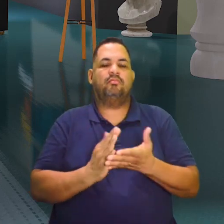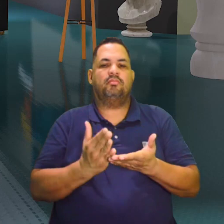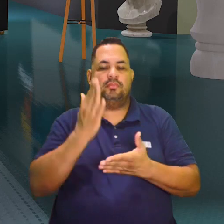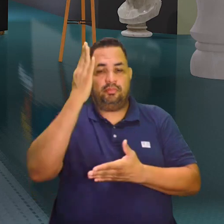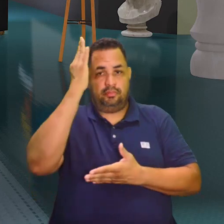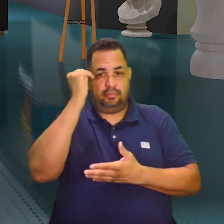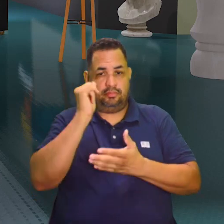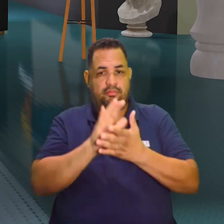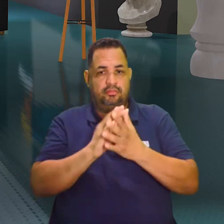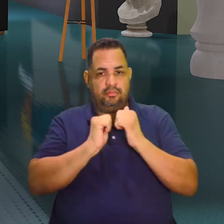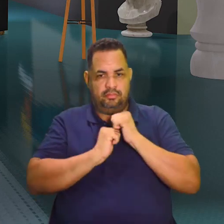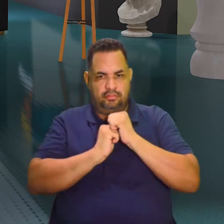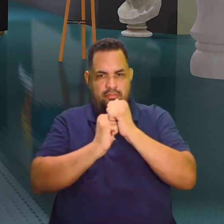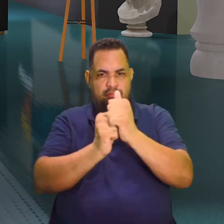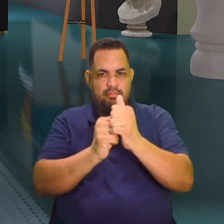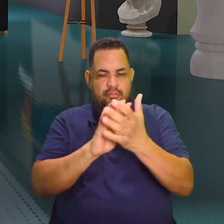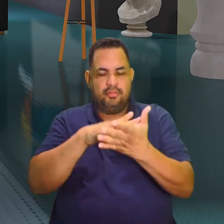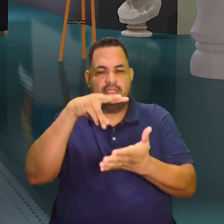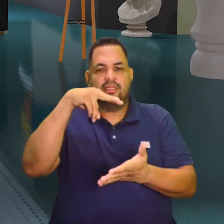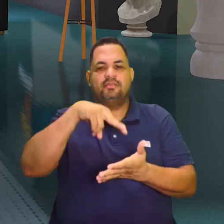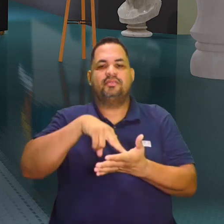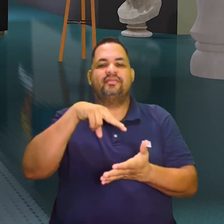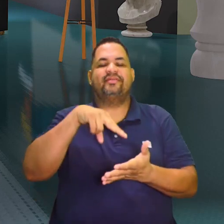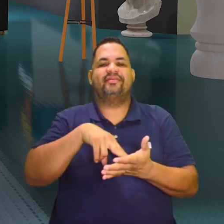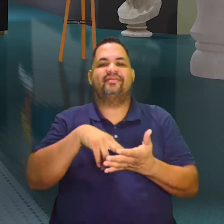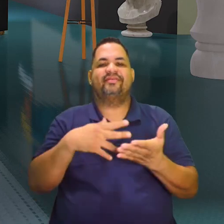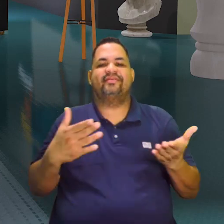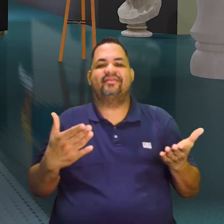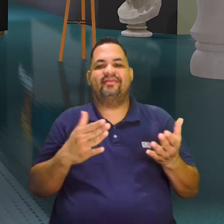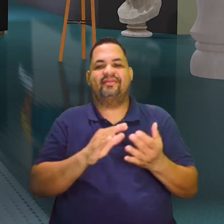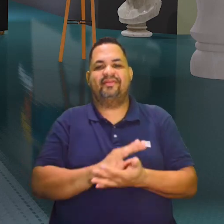acompanharam com muita alegria, com muito